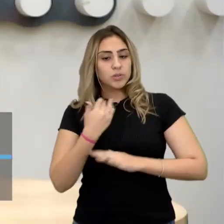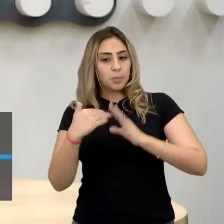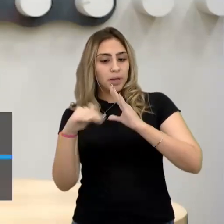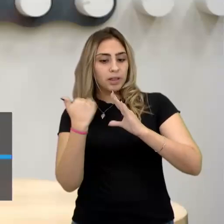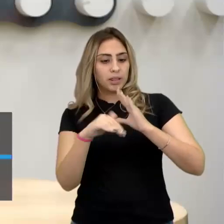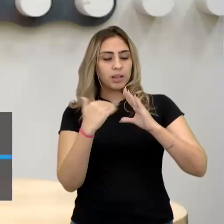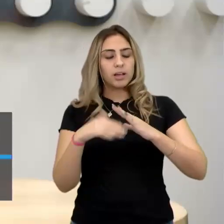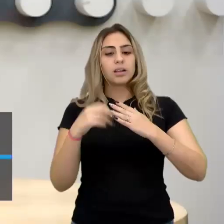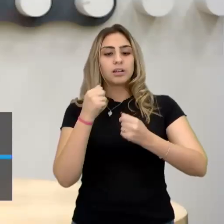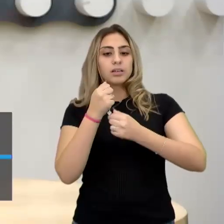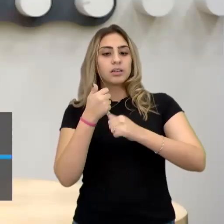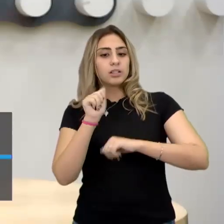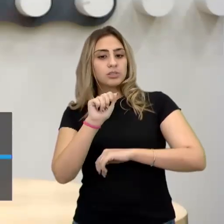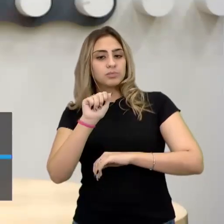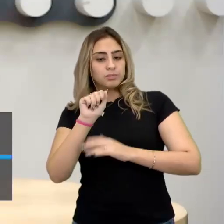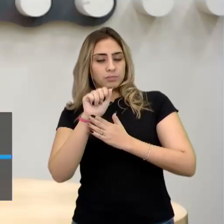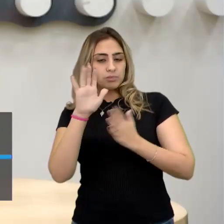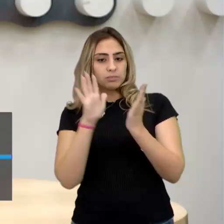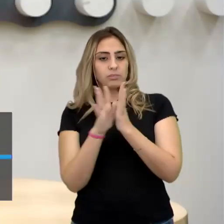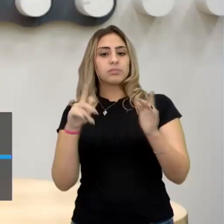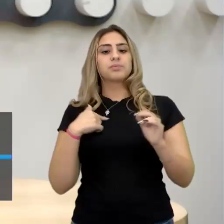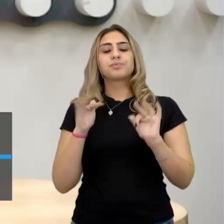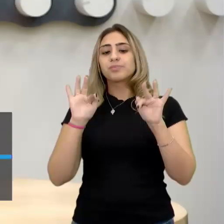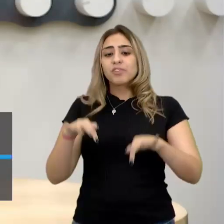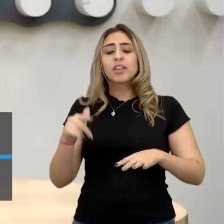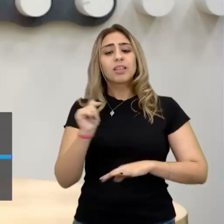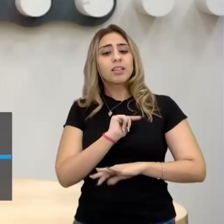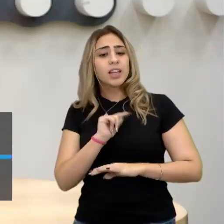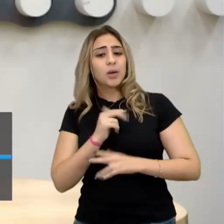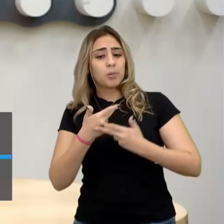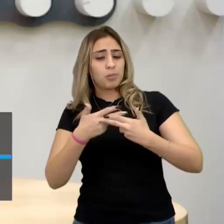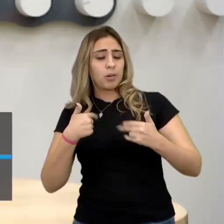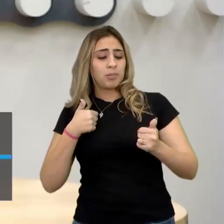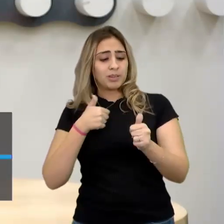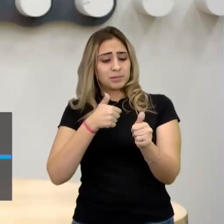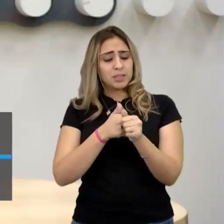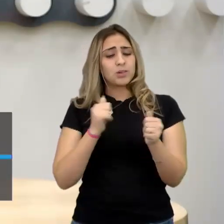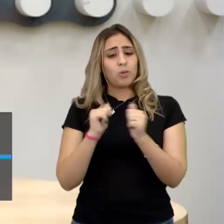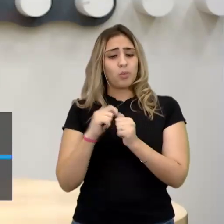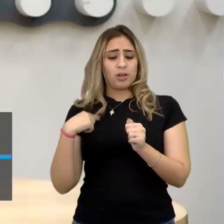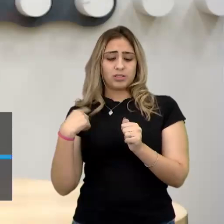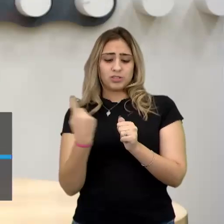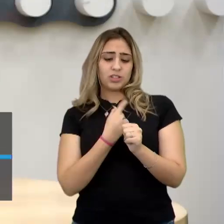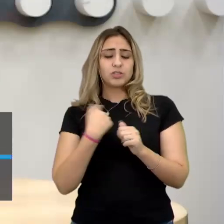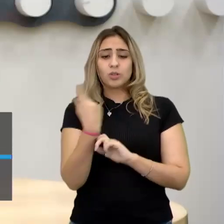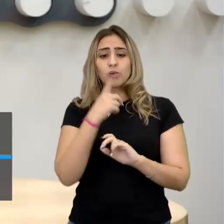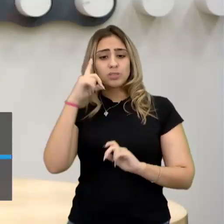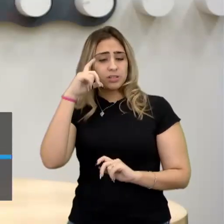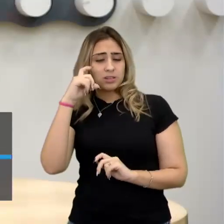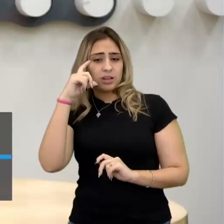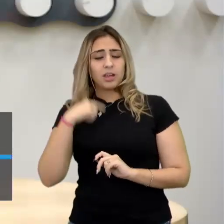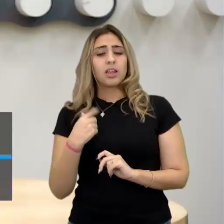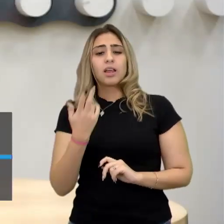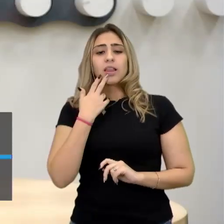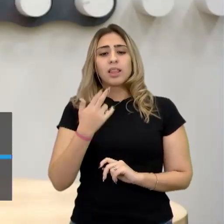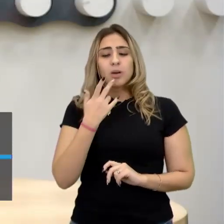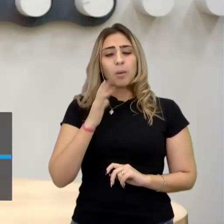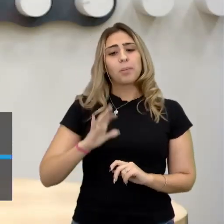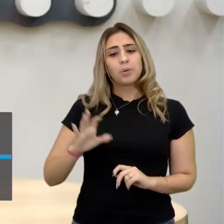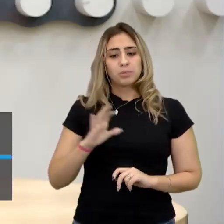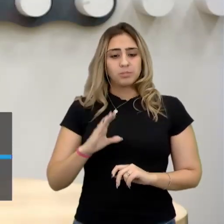mandar atividades, enfim, ter uma aproximação com a gente lá no nosso Instagram. Língua